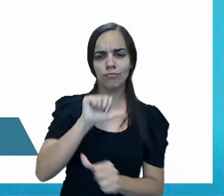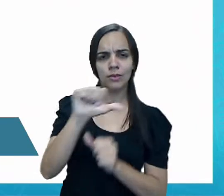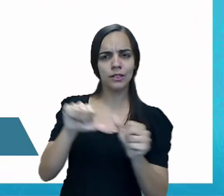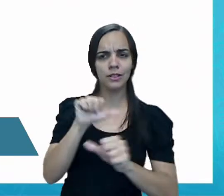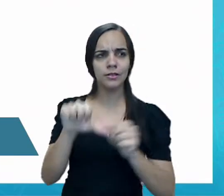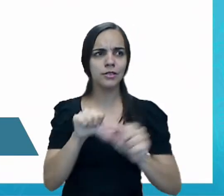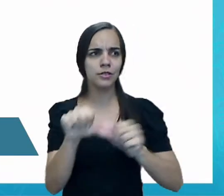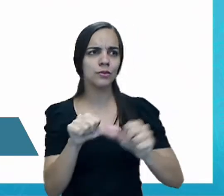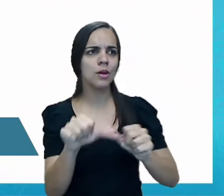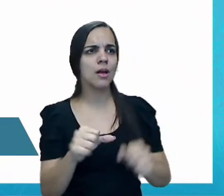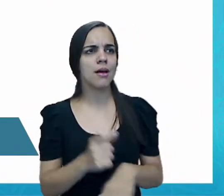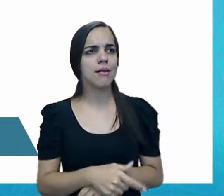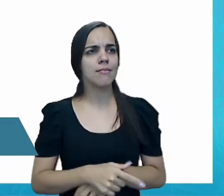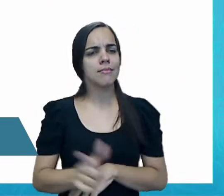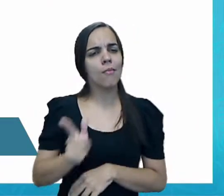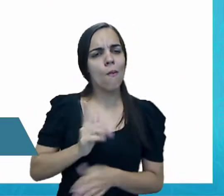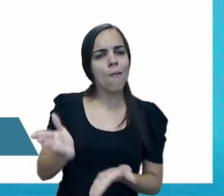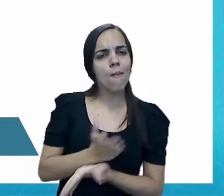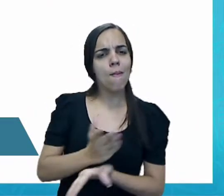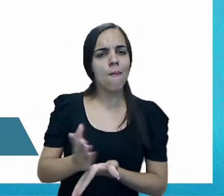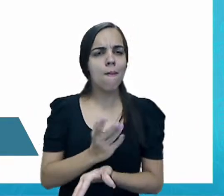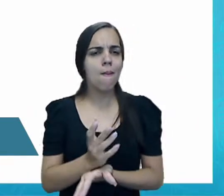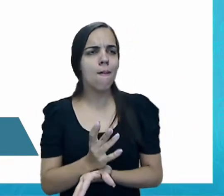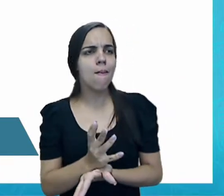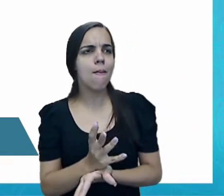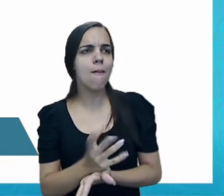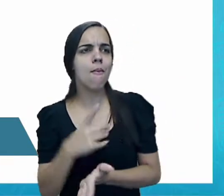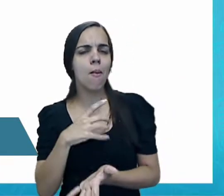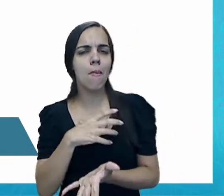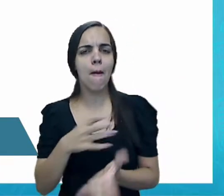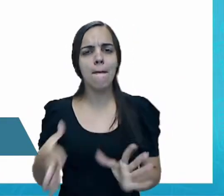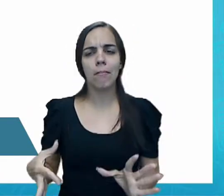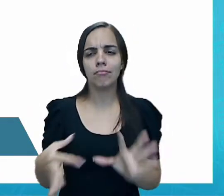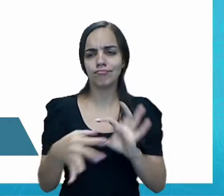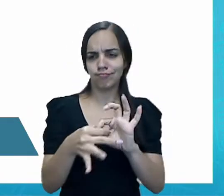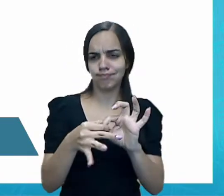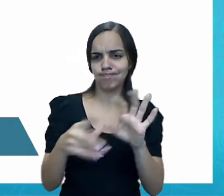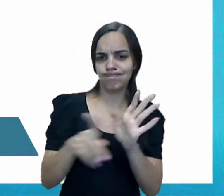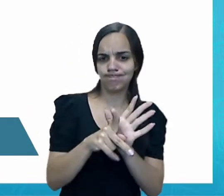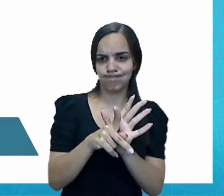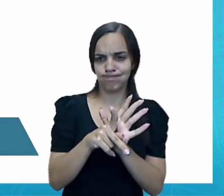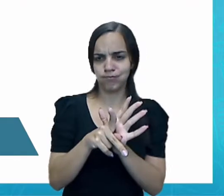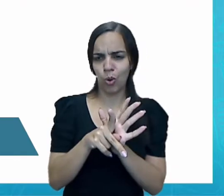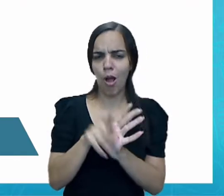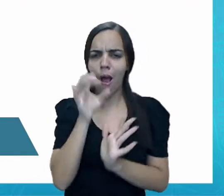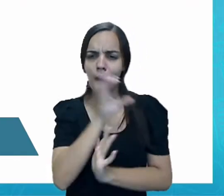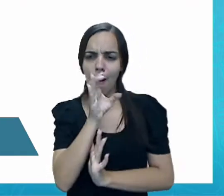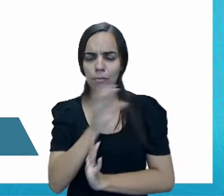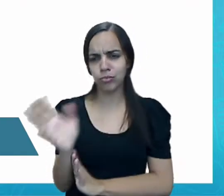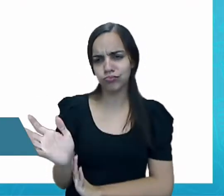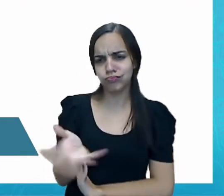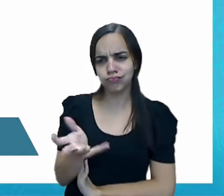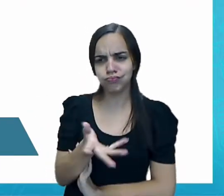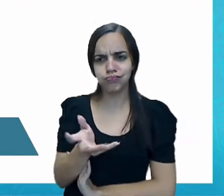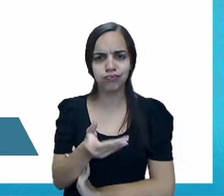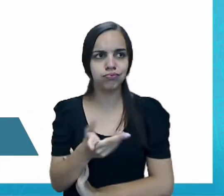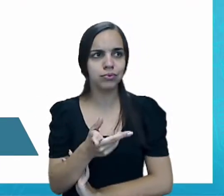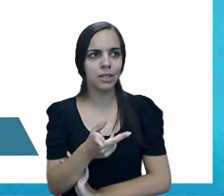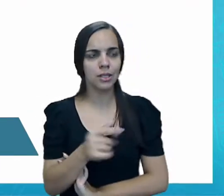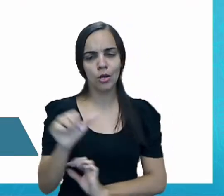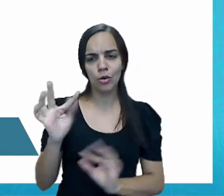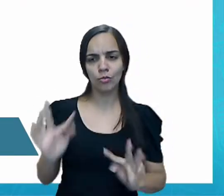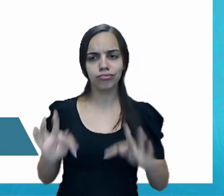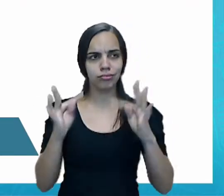do capitalismo associado a uma forte aceleração industrial. A